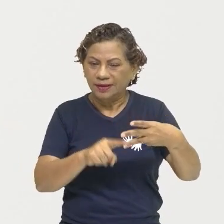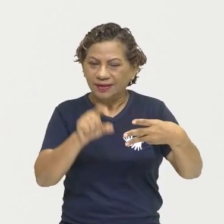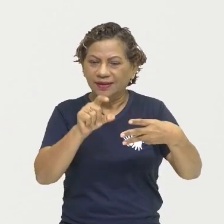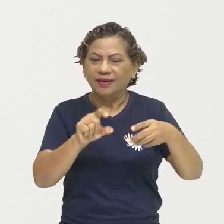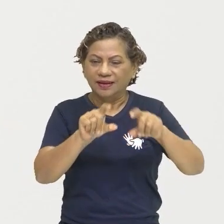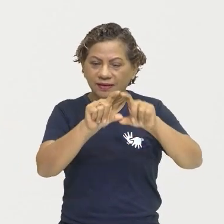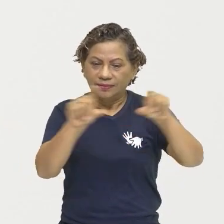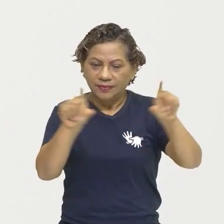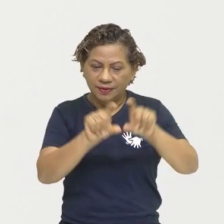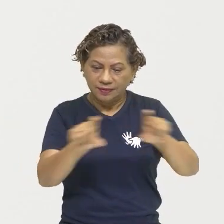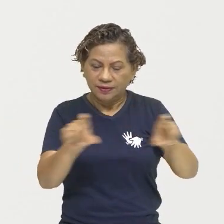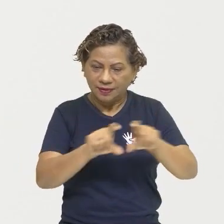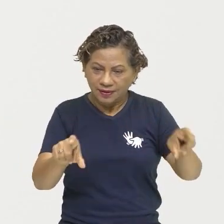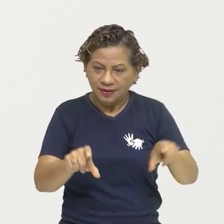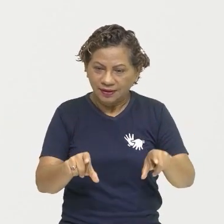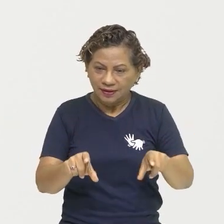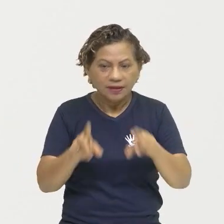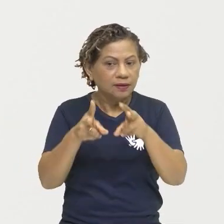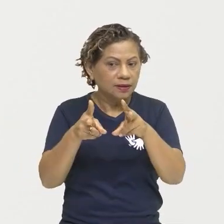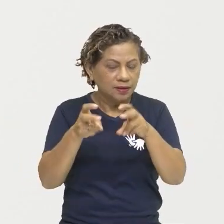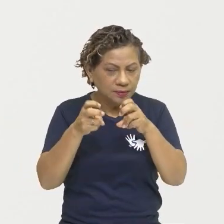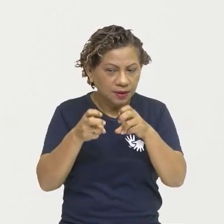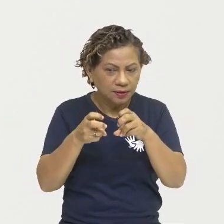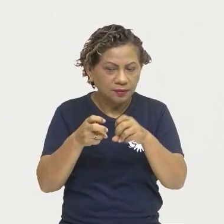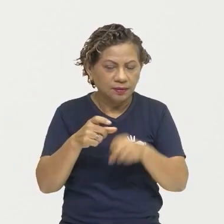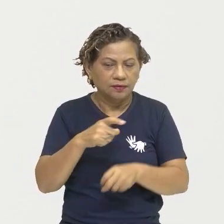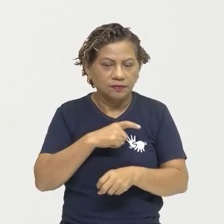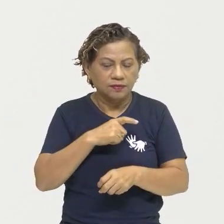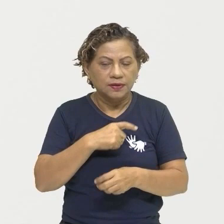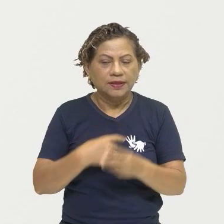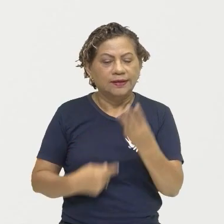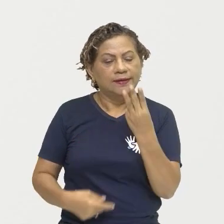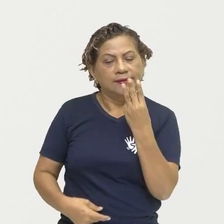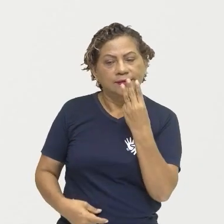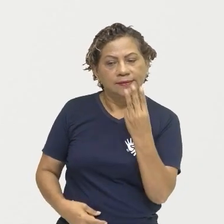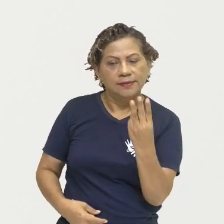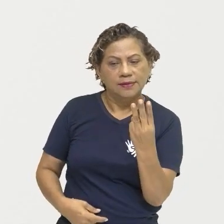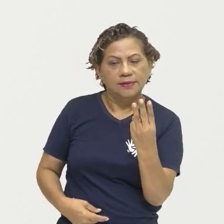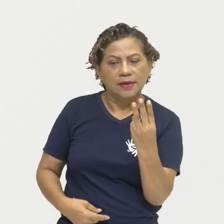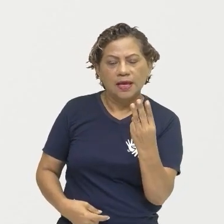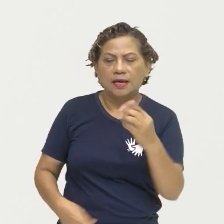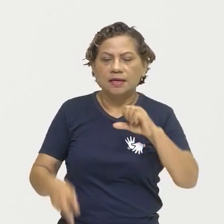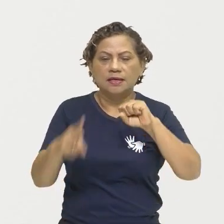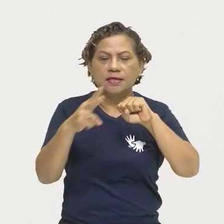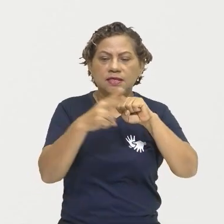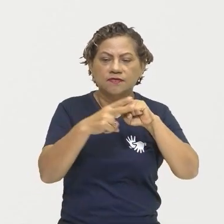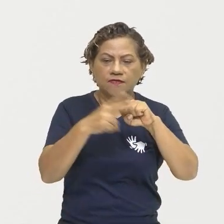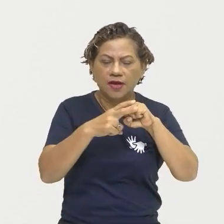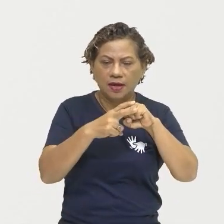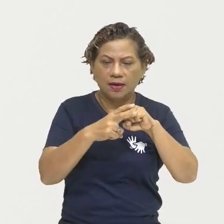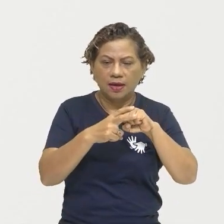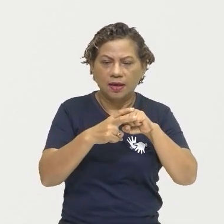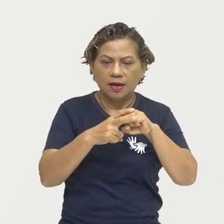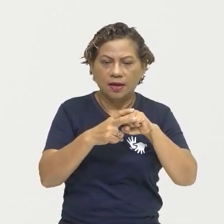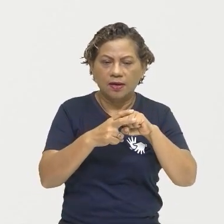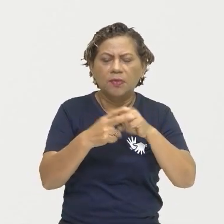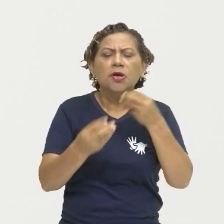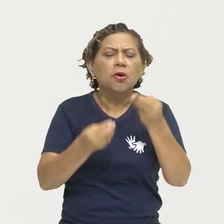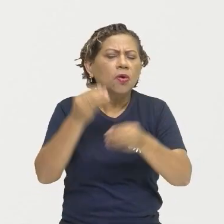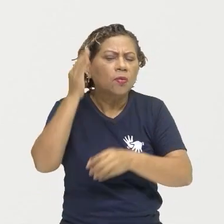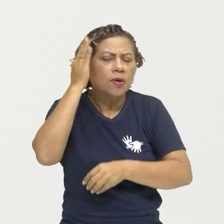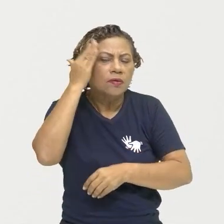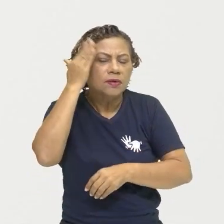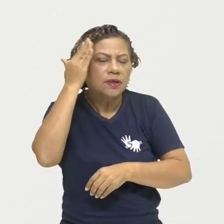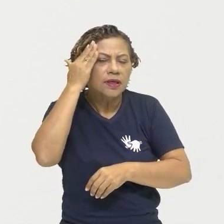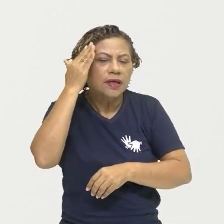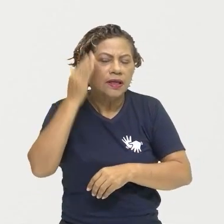constituição deste período composto, 3 verbos, eu tenho 3 orações. Por que é que eu sei que elas são coordenadas? Porque elas